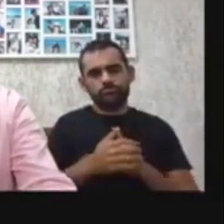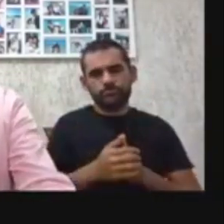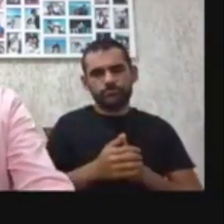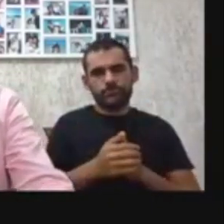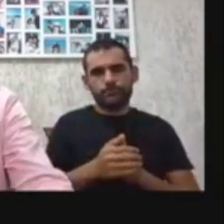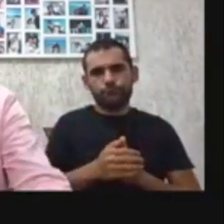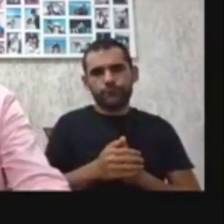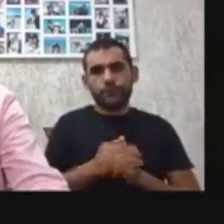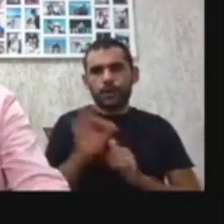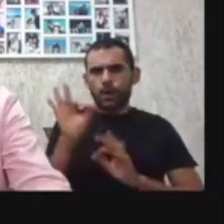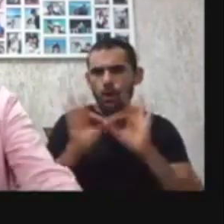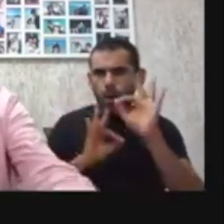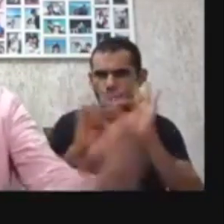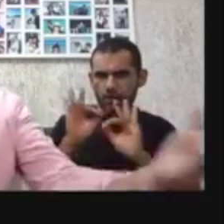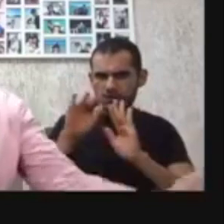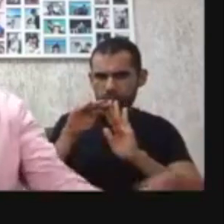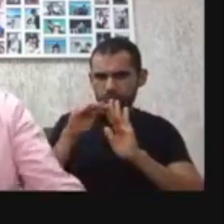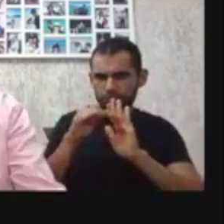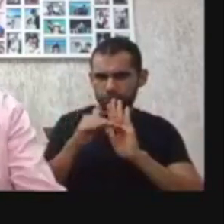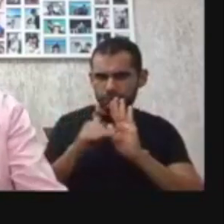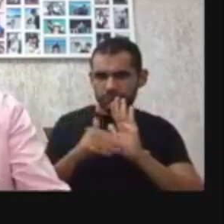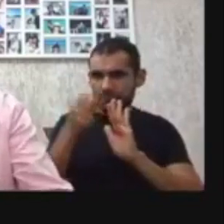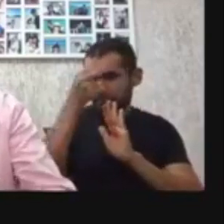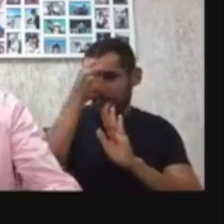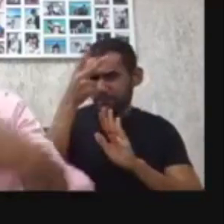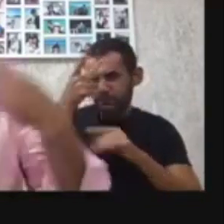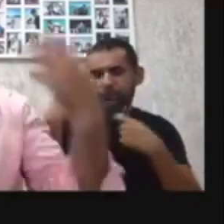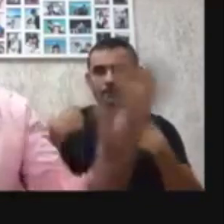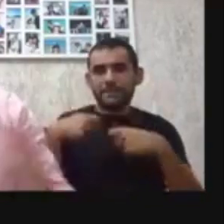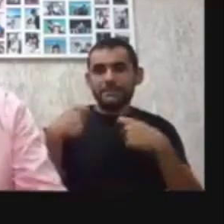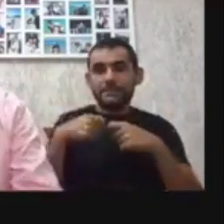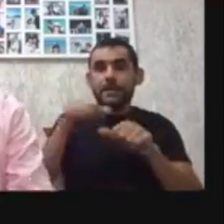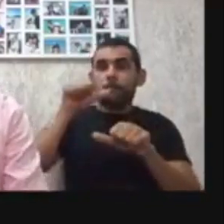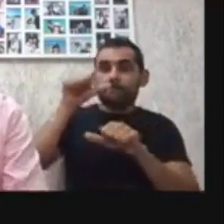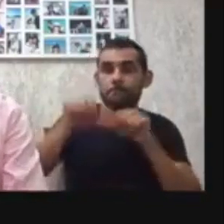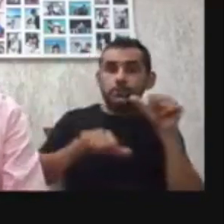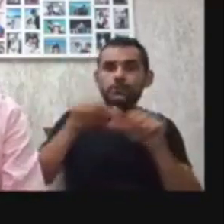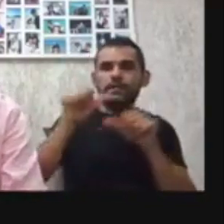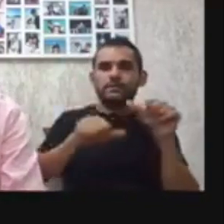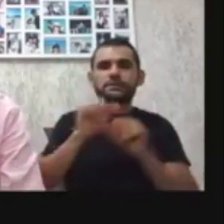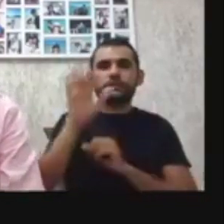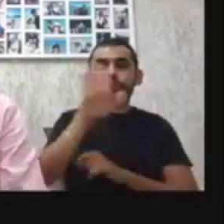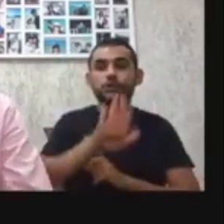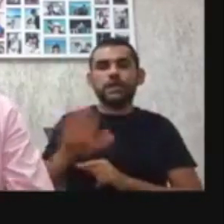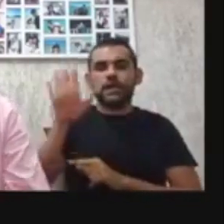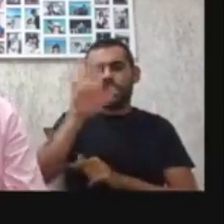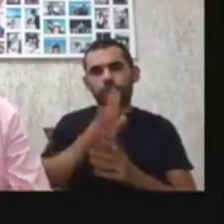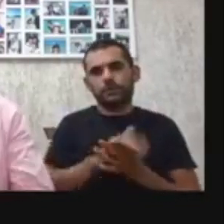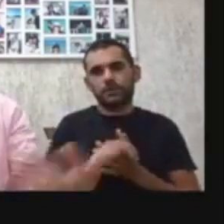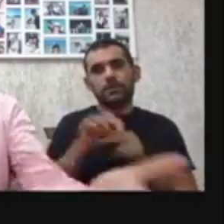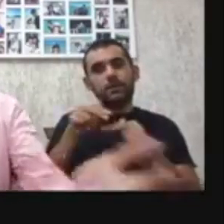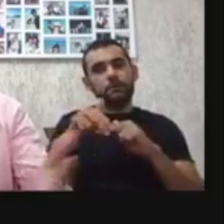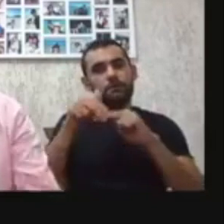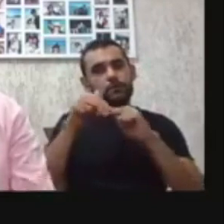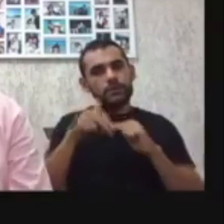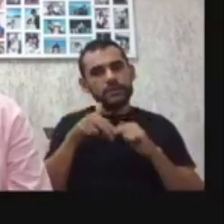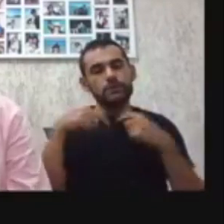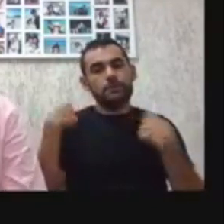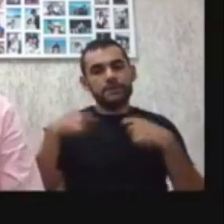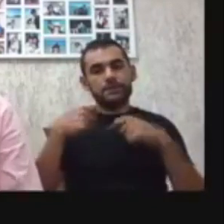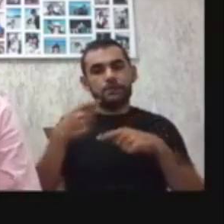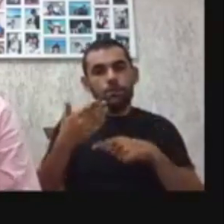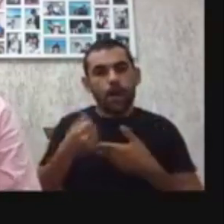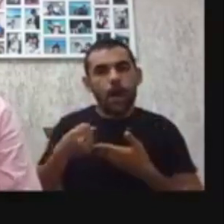e de uma forma organizada. A nossa prefeitura ela precisa de uma reorganização geral, sabe? E para isso, nós precisamos